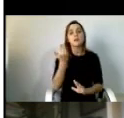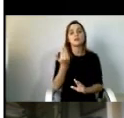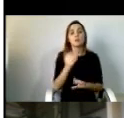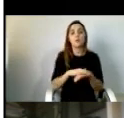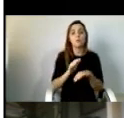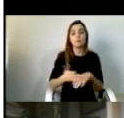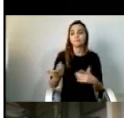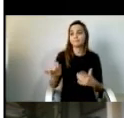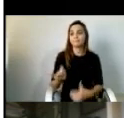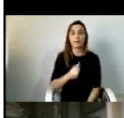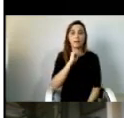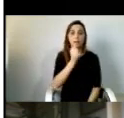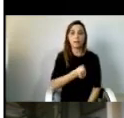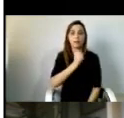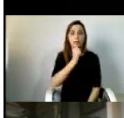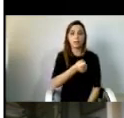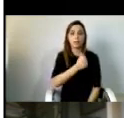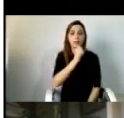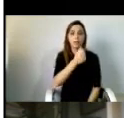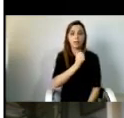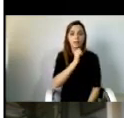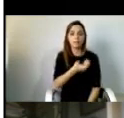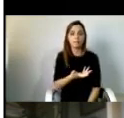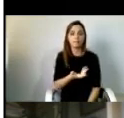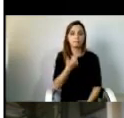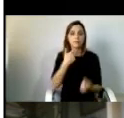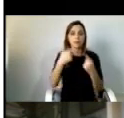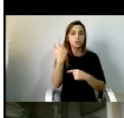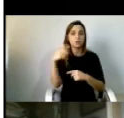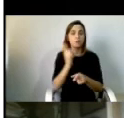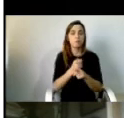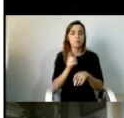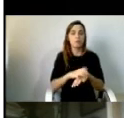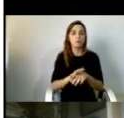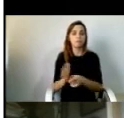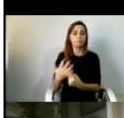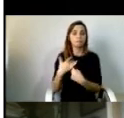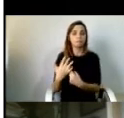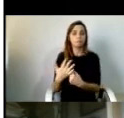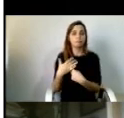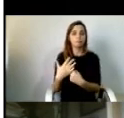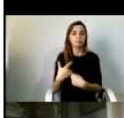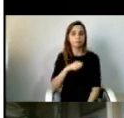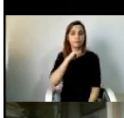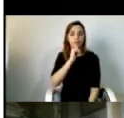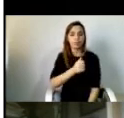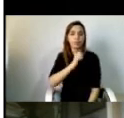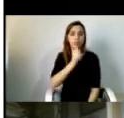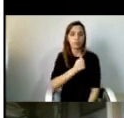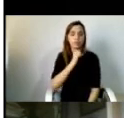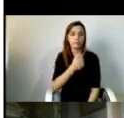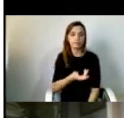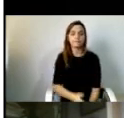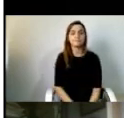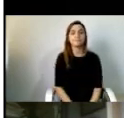36% das pessoas referem que não apresentam queixa porque a discriminação é recorrente, é constante, é sistemática.